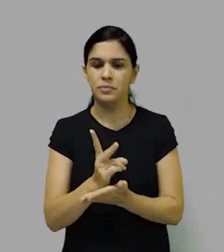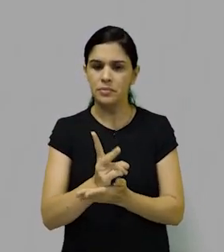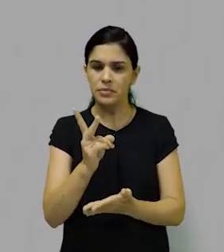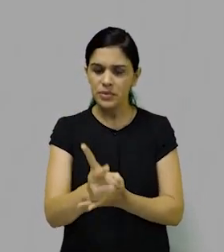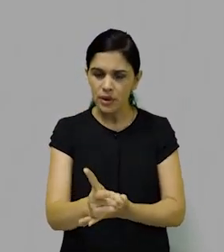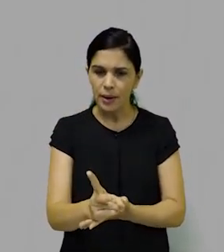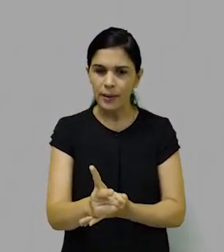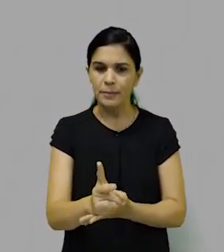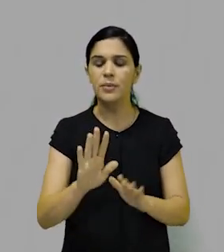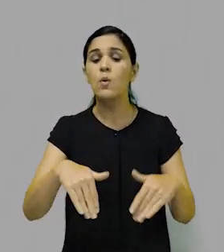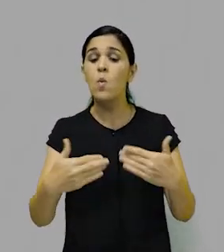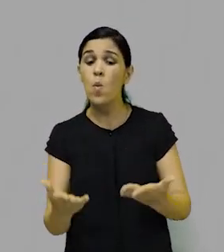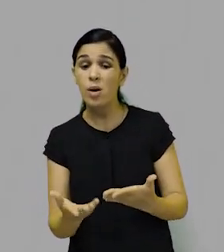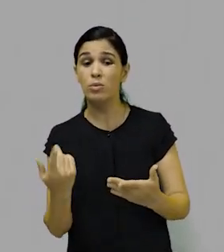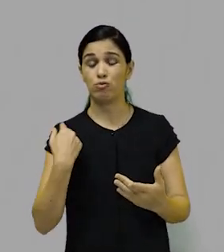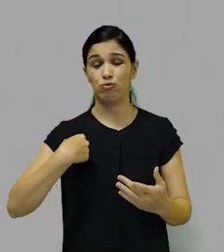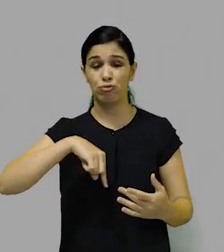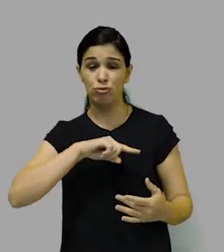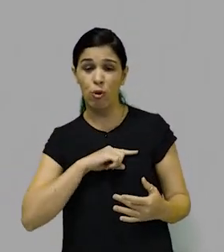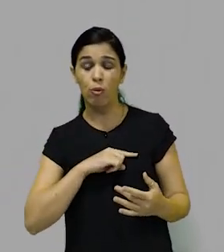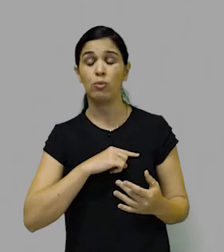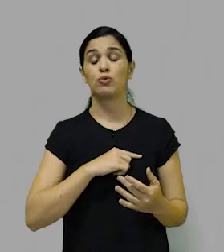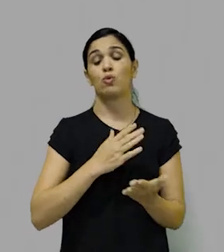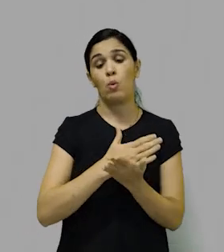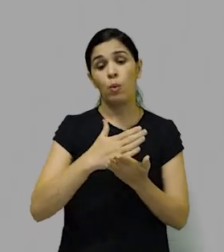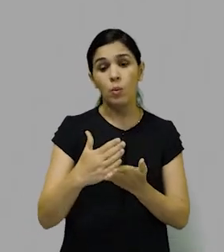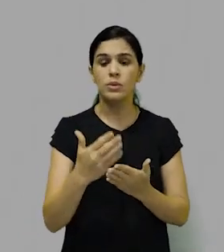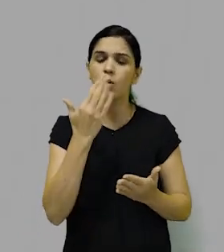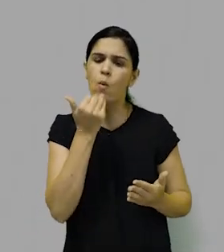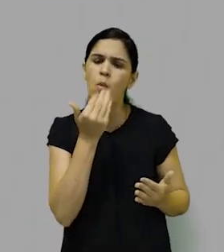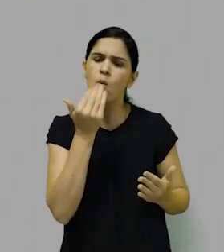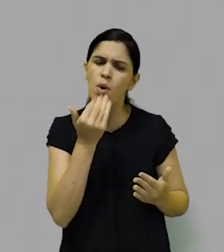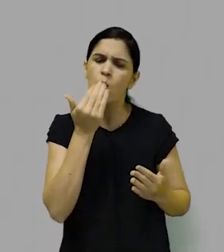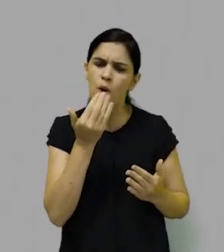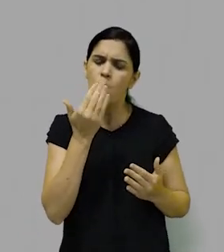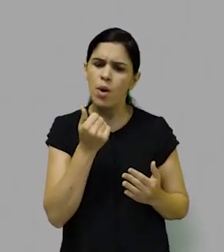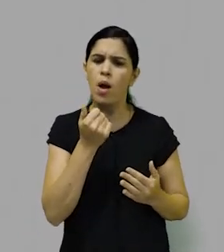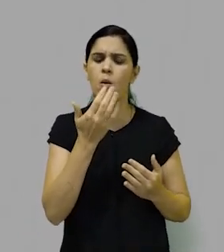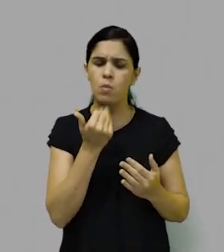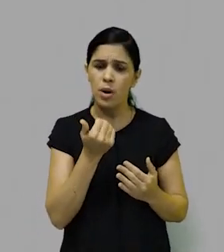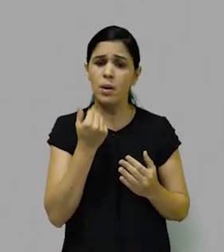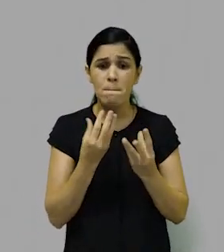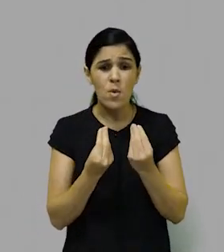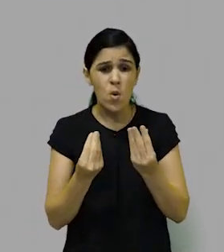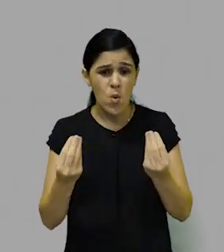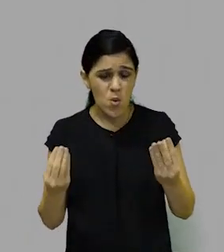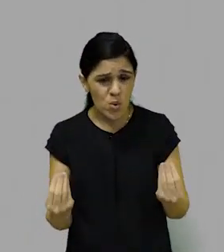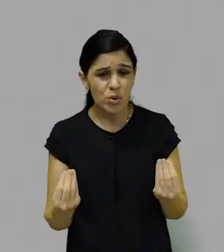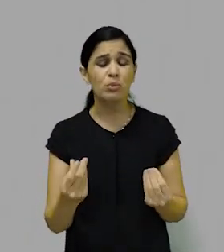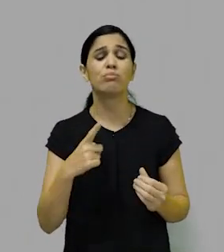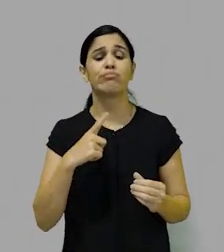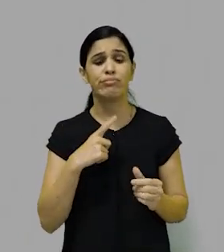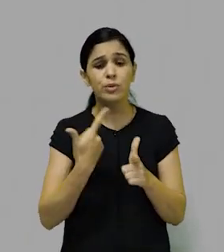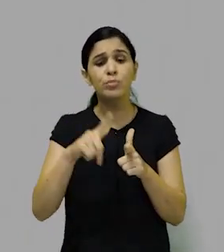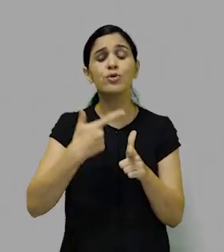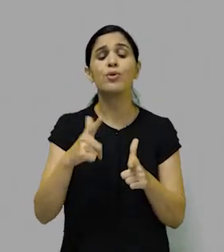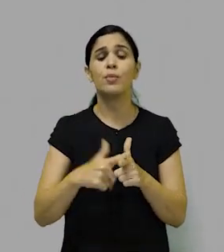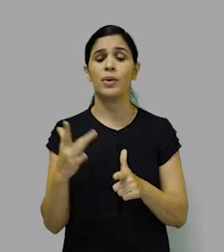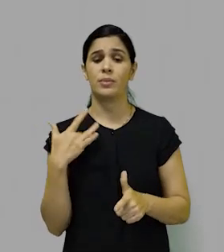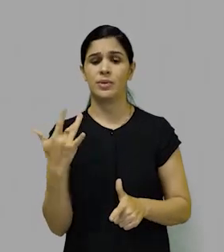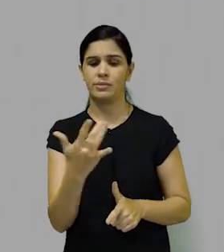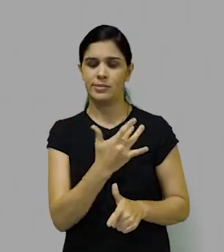aulas anteriores eu sempre usei duas expressões para com vocês. Quais são essas expressões, professor? Eu sempre falei que uma